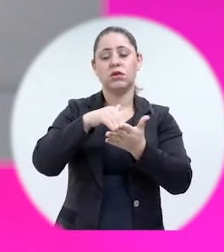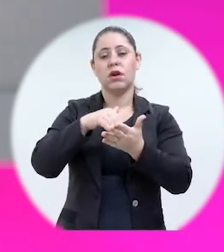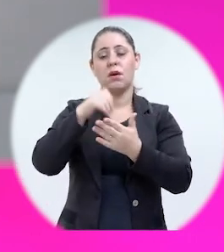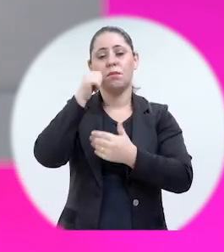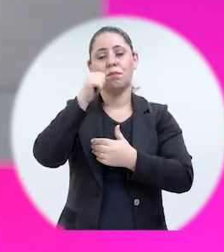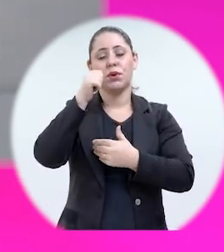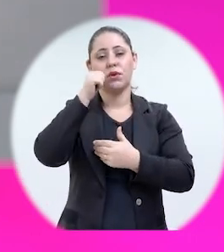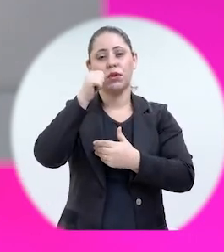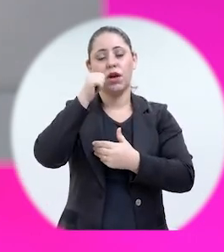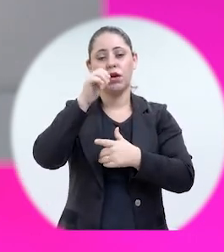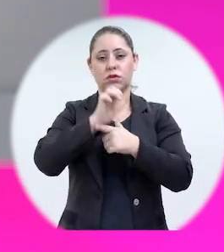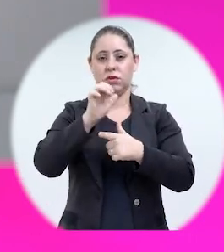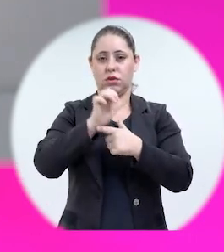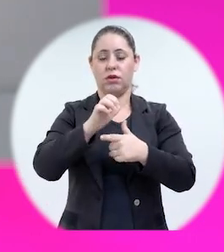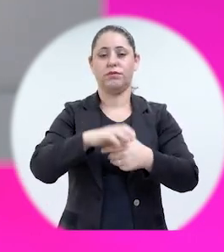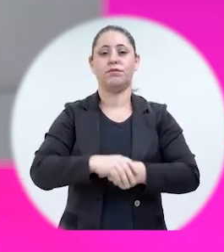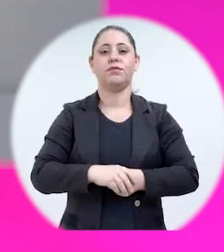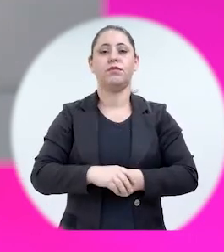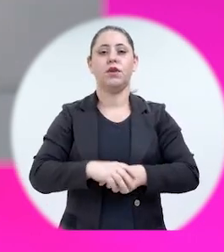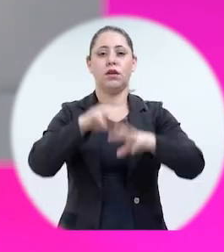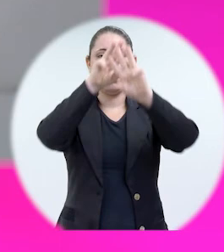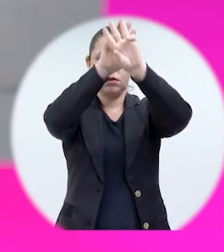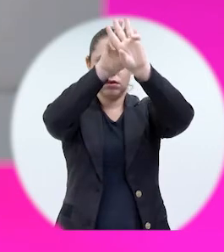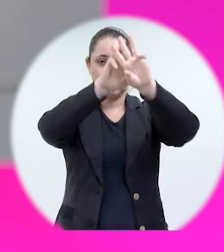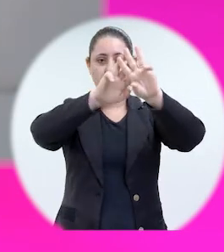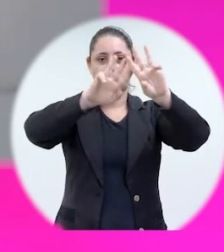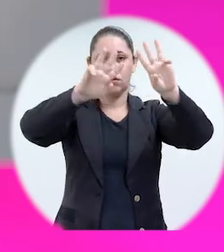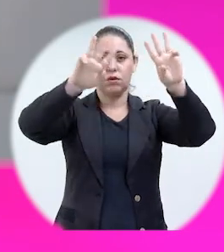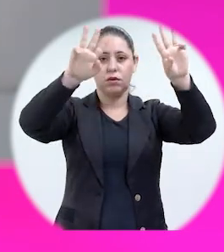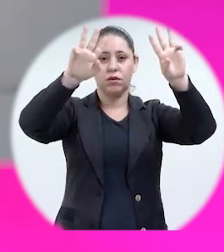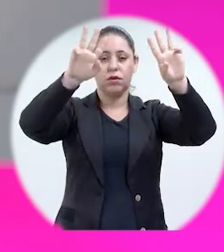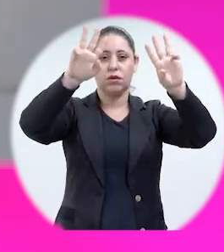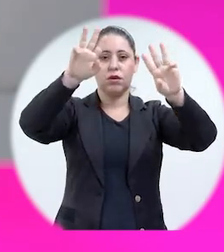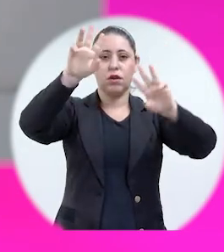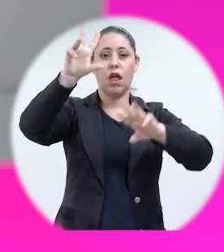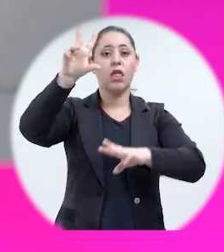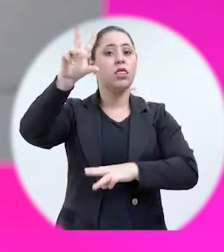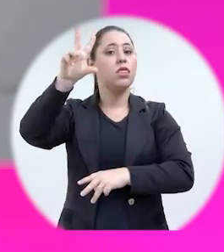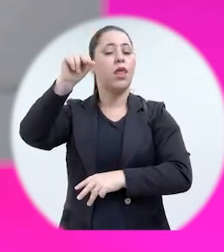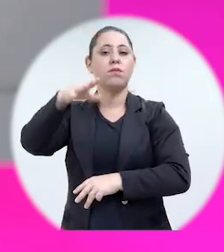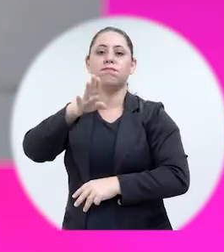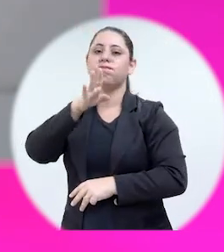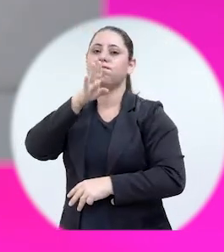da Subsecretaria da Mulher, Subsecretaria Estadual da Mulher, que é o